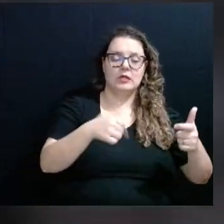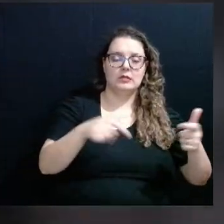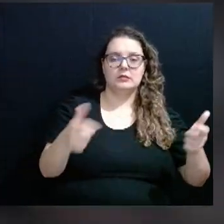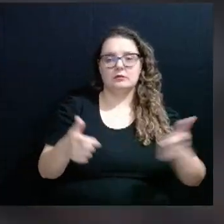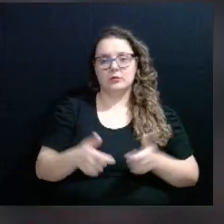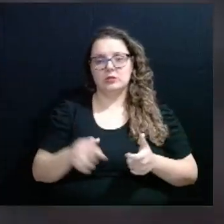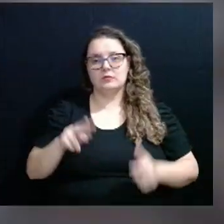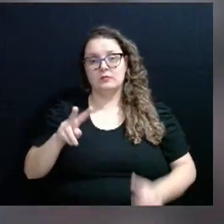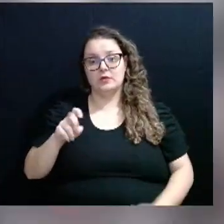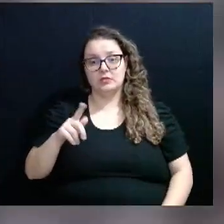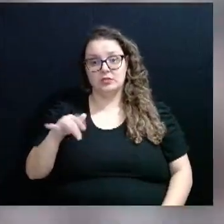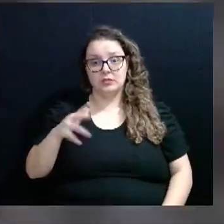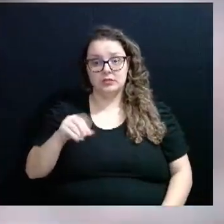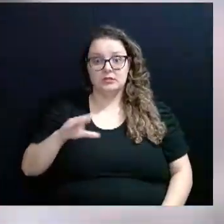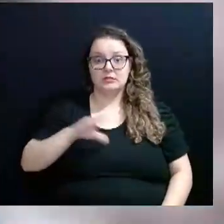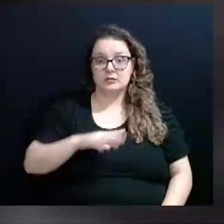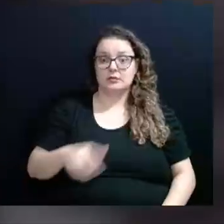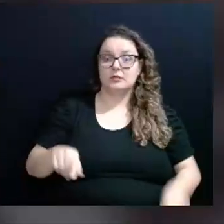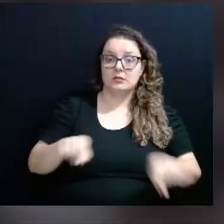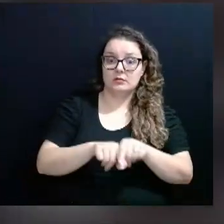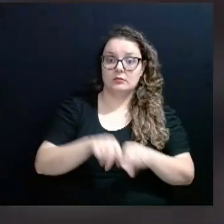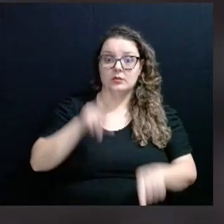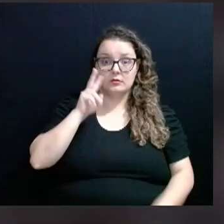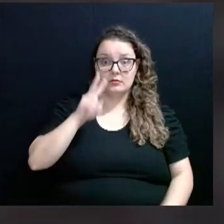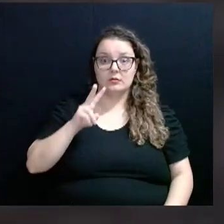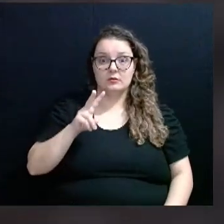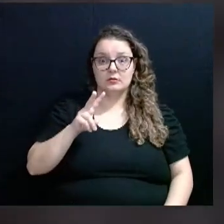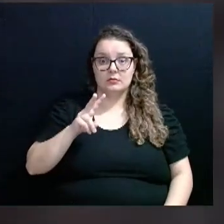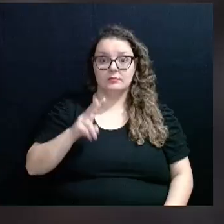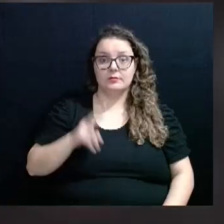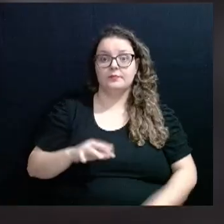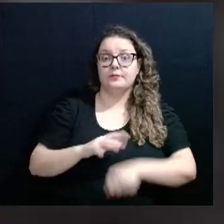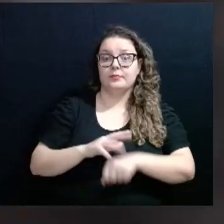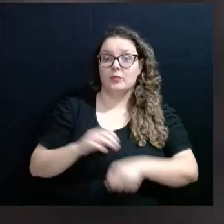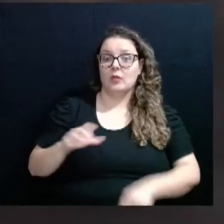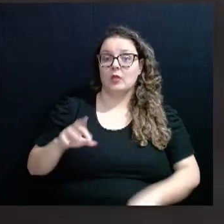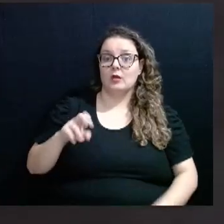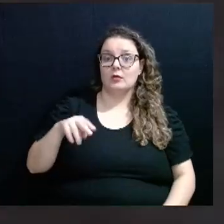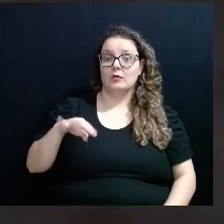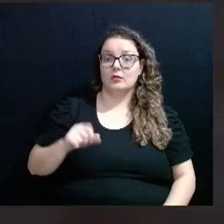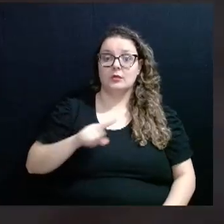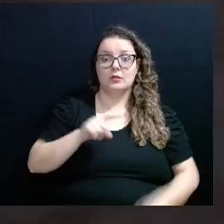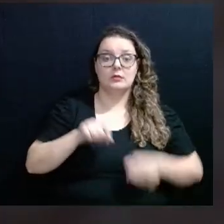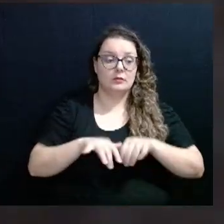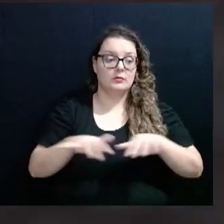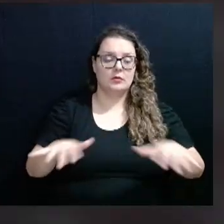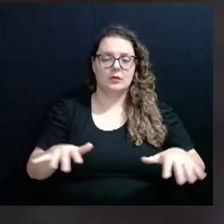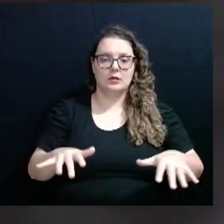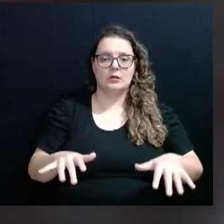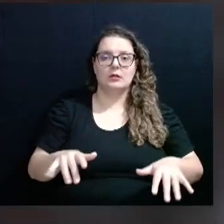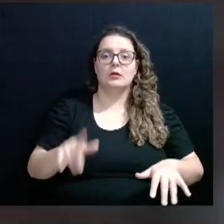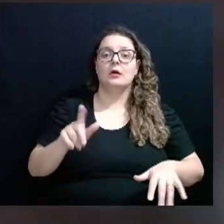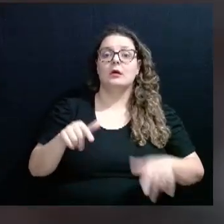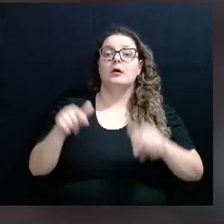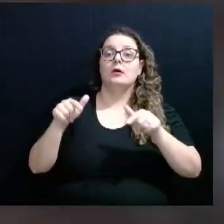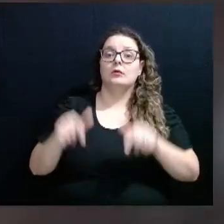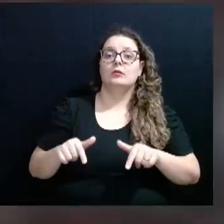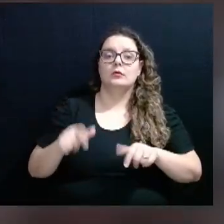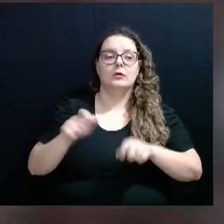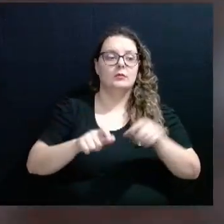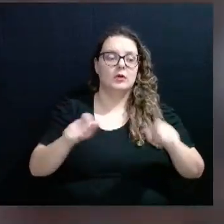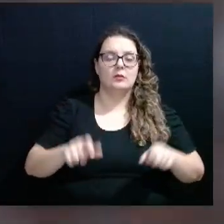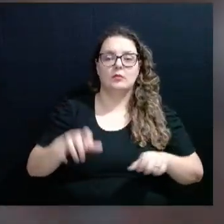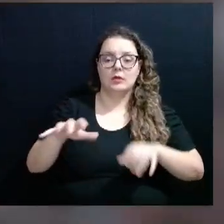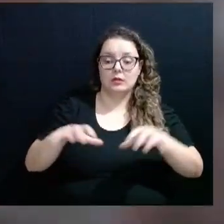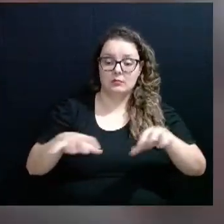e também vimos a prevalência de doenças crônicas não transmissíveis, aonde é que estão as pessoas no mapa da cidade que